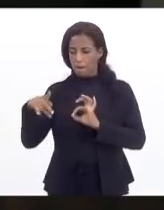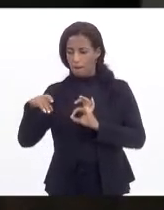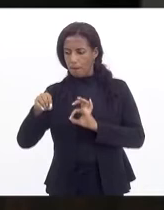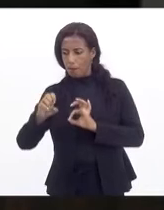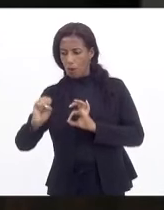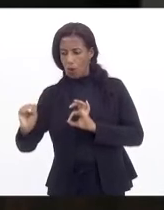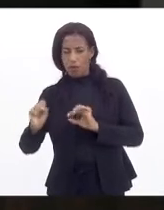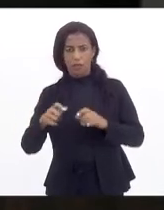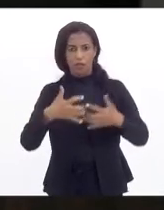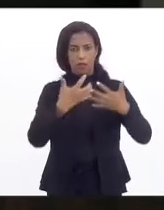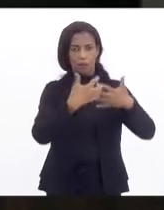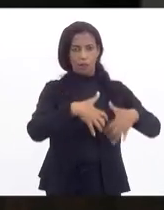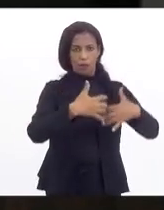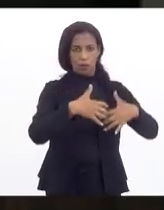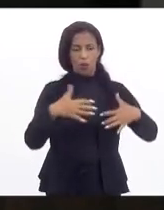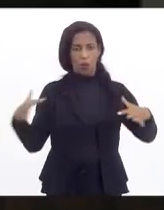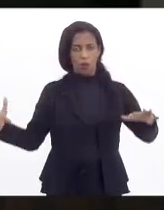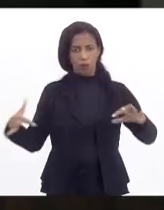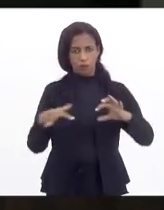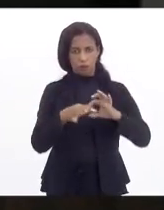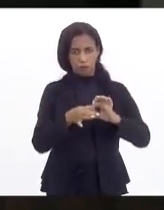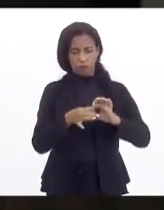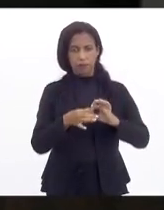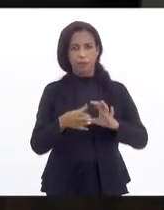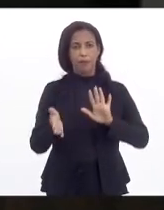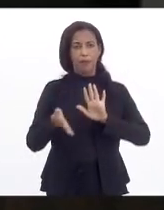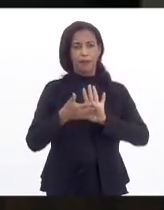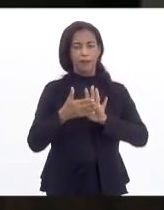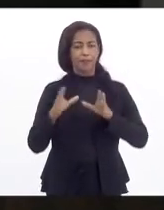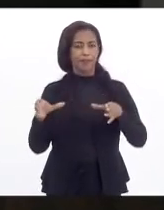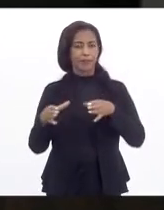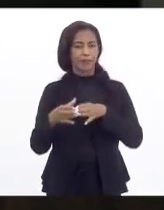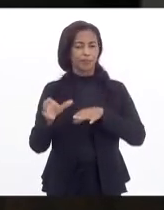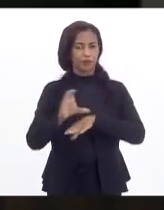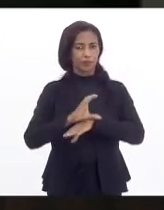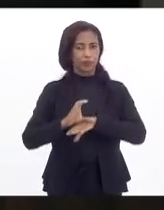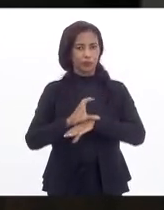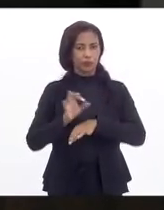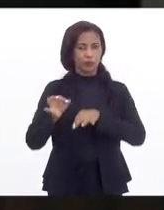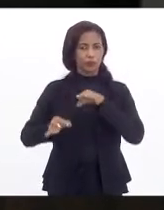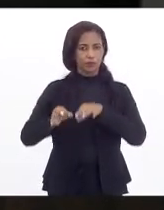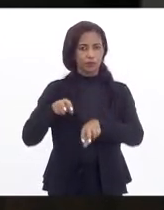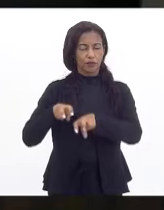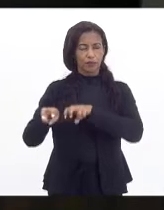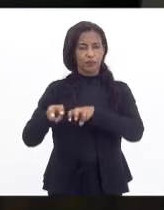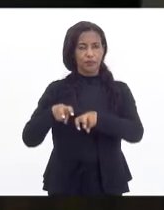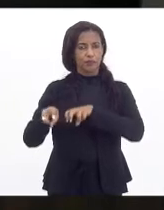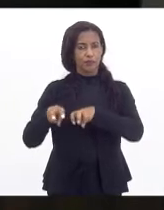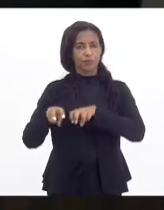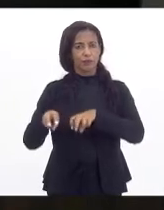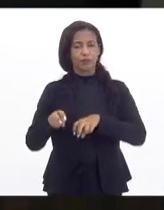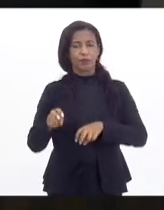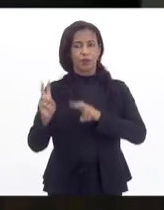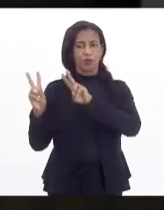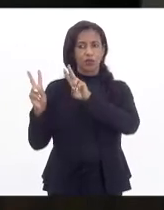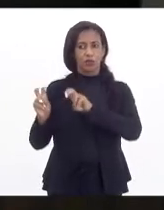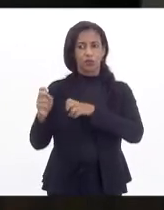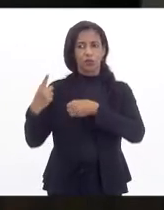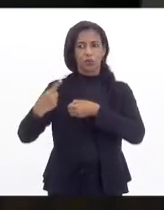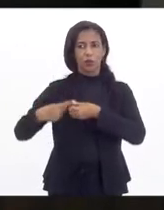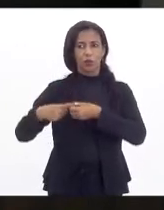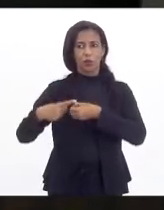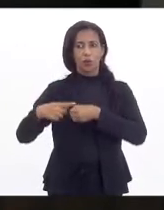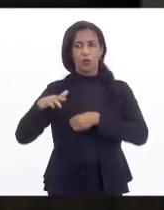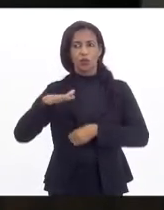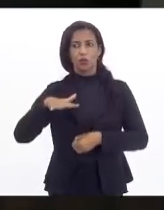até o centro da cidade de São José do Vale do Rio Preto. Pende parecer das comissões de Constituição e Justiça e de Transporte de Assuntos Municipais e Desenvolvimento Regional.